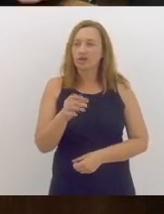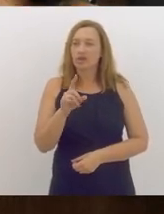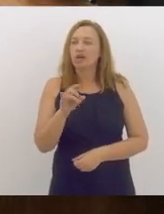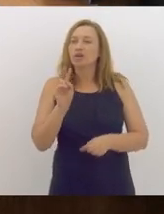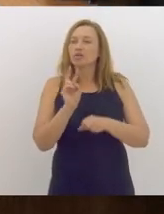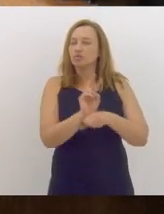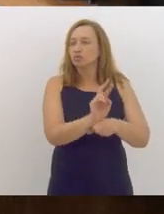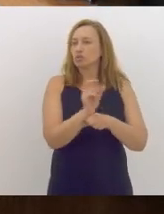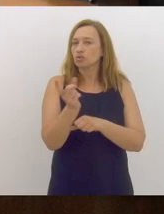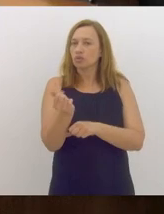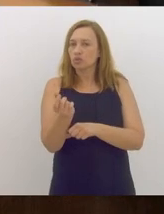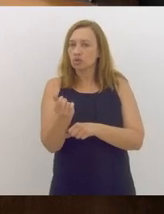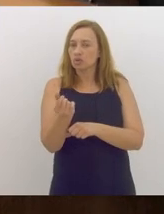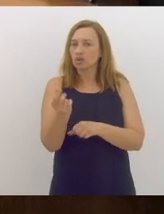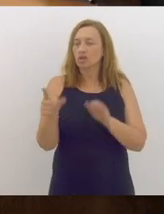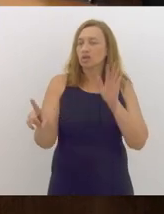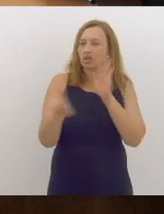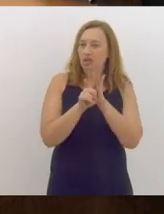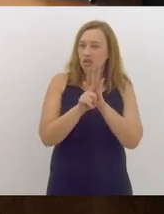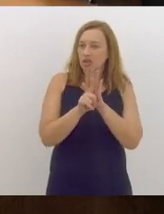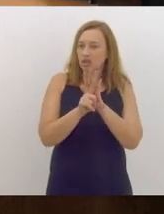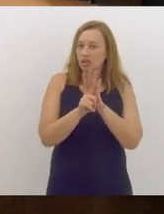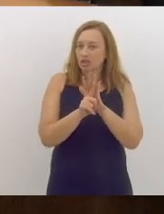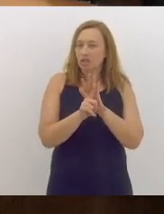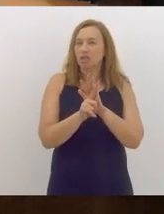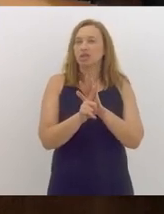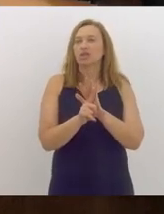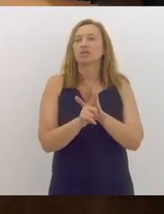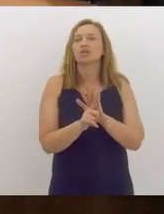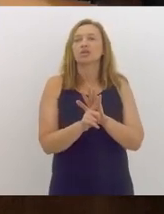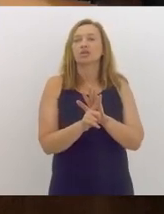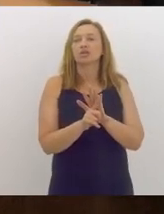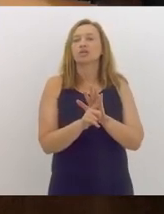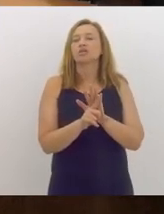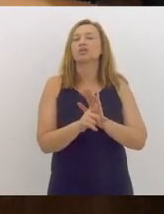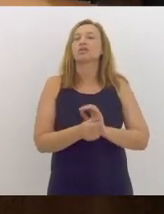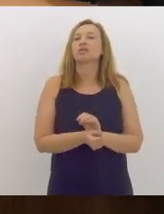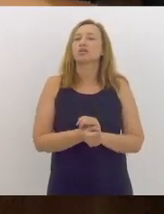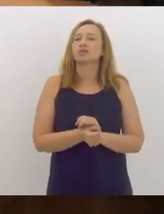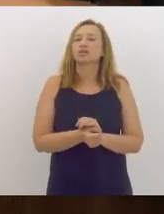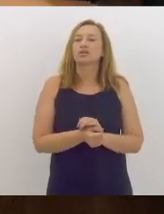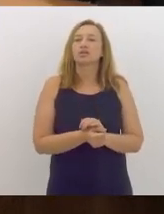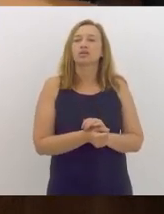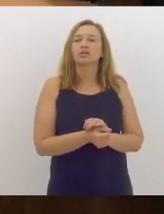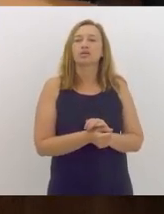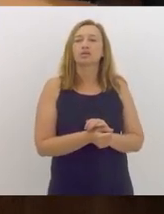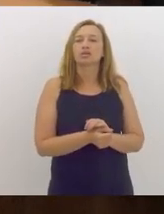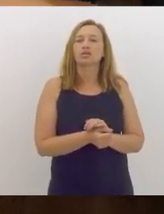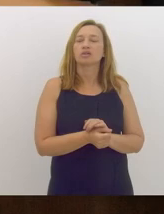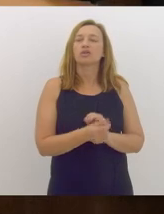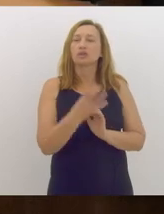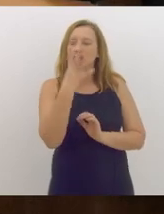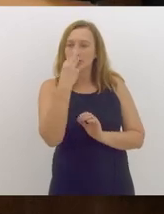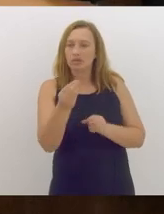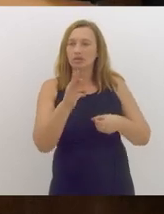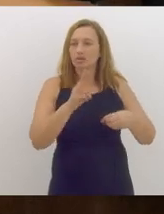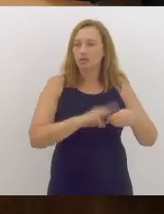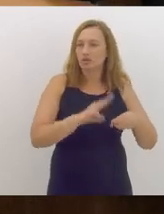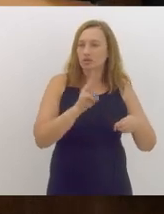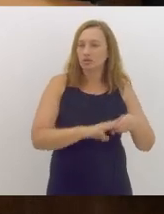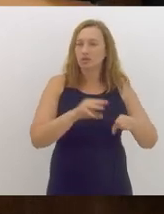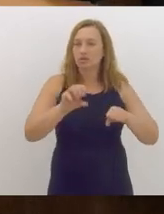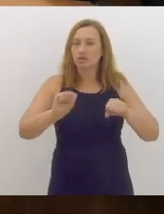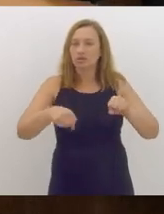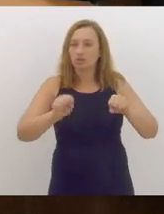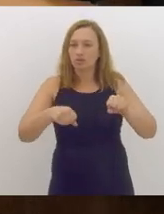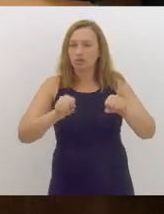crédito que trata a presente lei será ainda disponibilizada a aquisição de vans, combis e